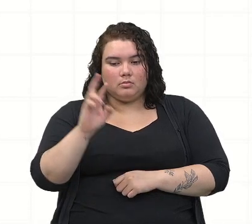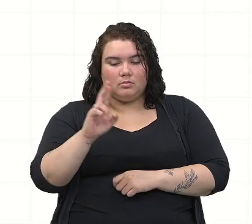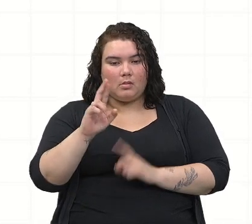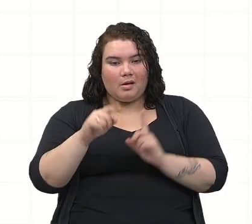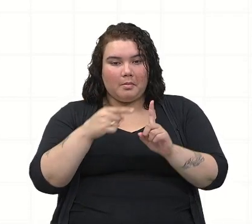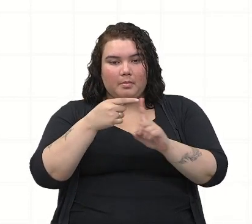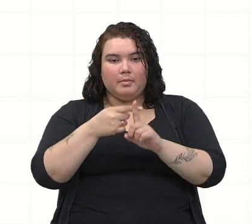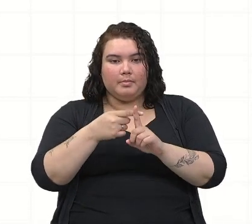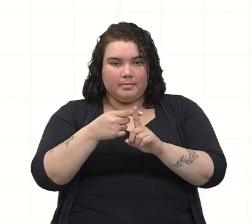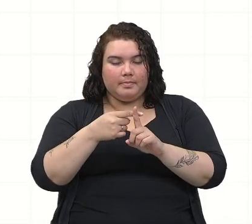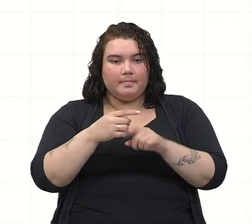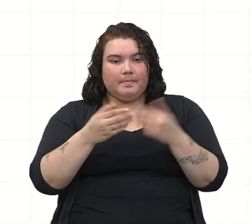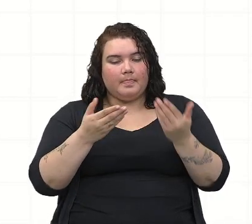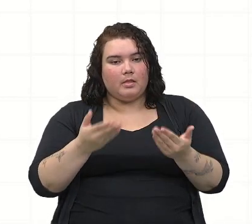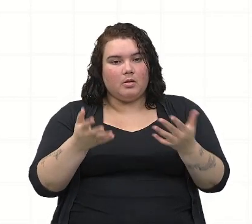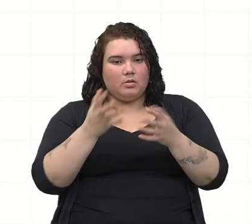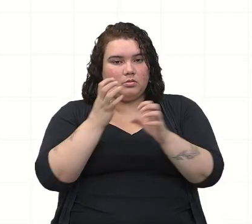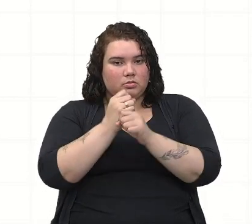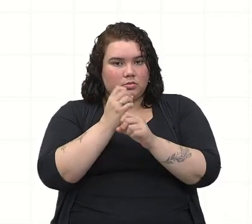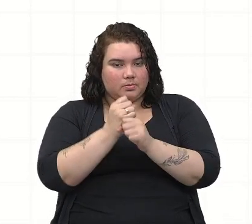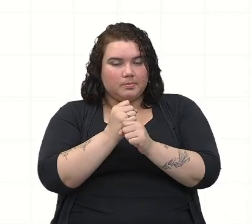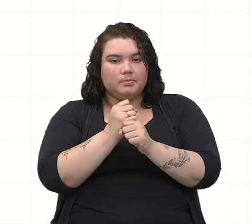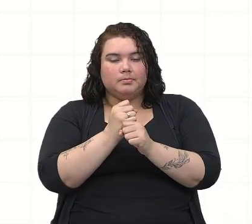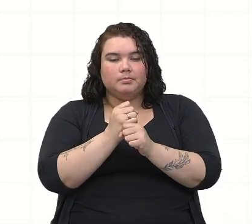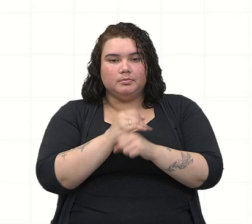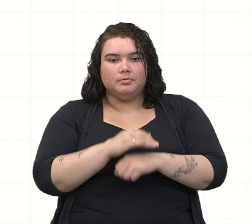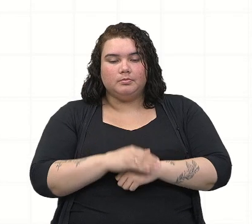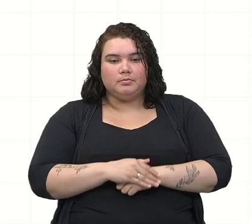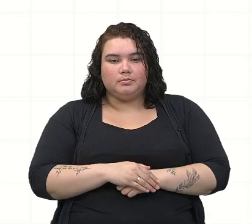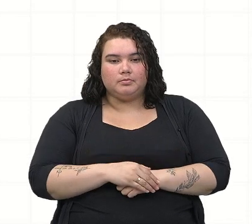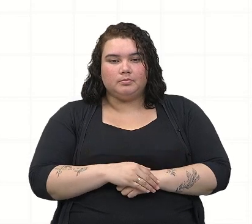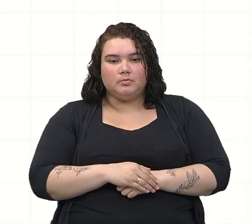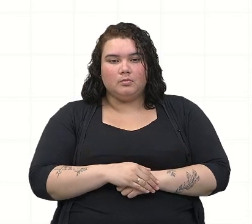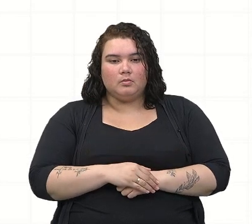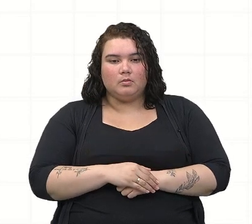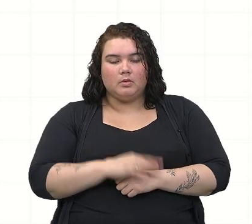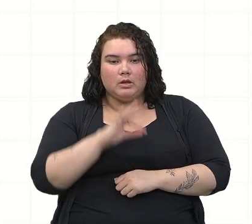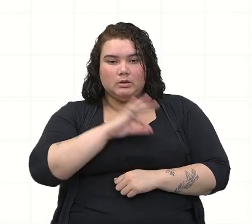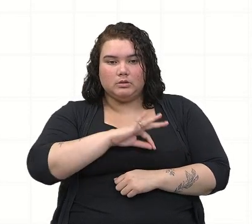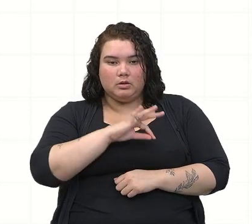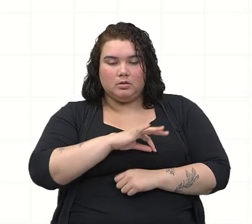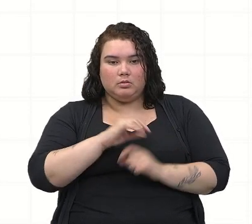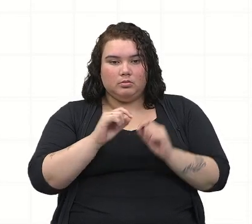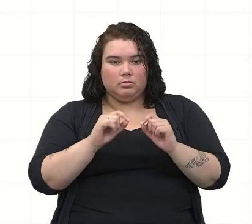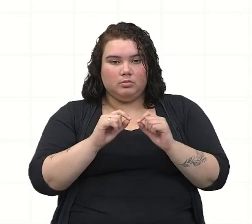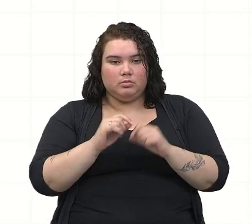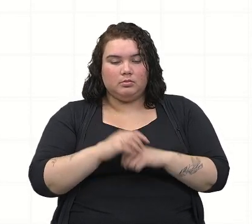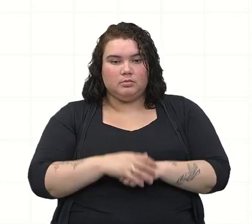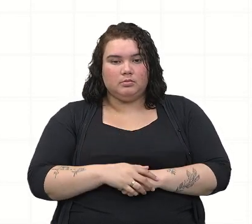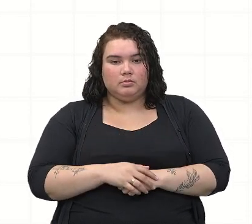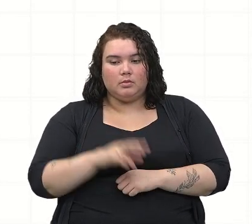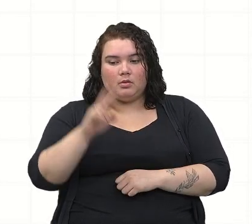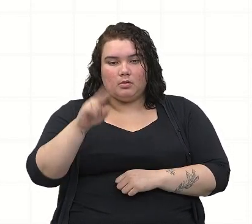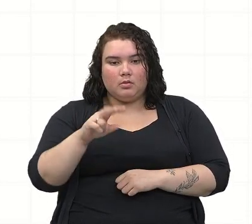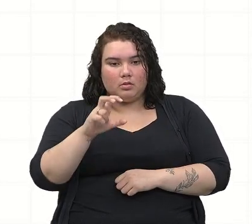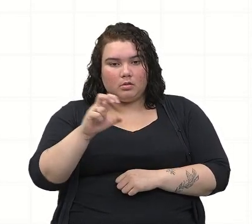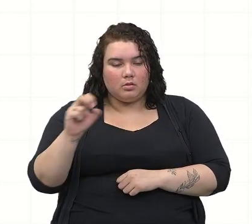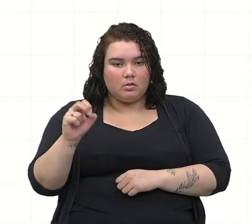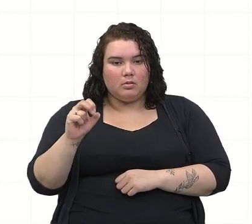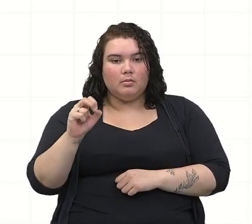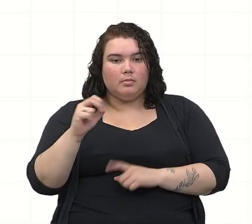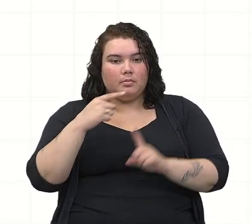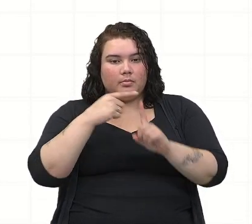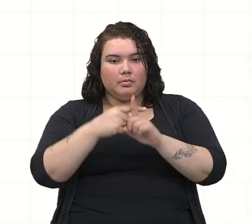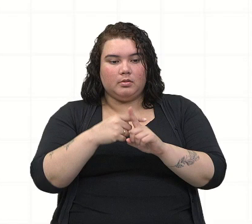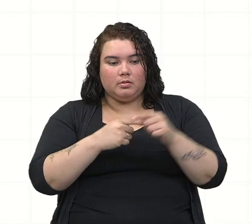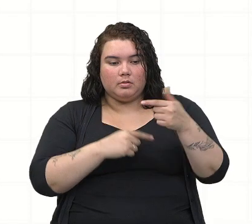Vamos somar. Então agora descobrimos o aumento. O salário novo vai ser o salário que ele já recebia, 2.500,